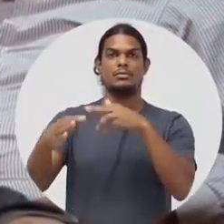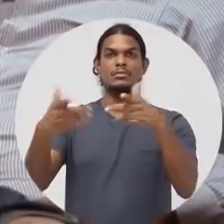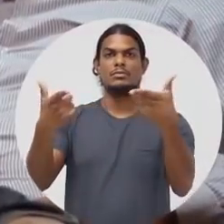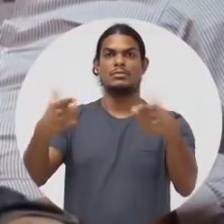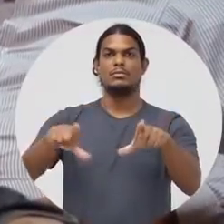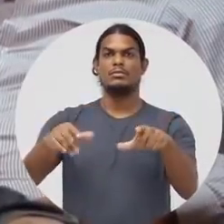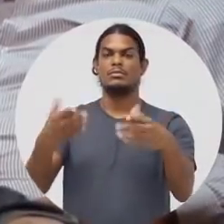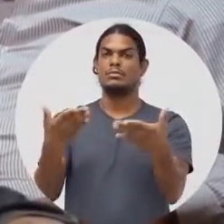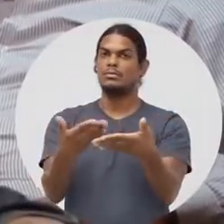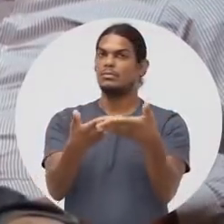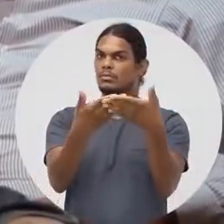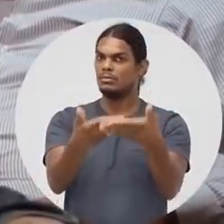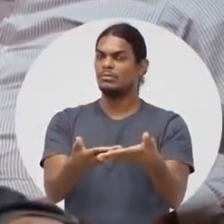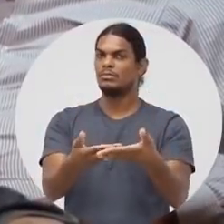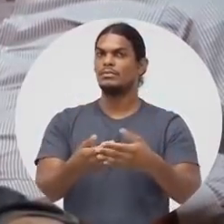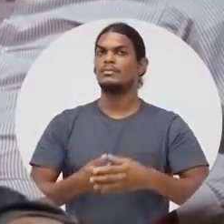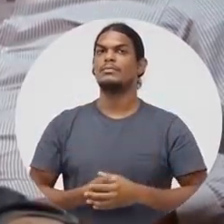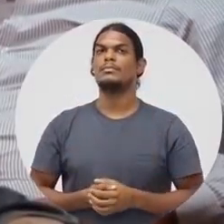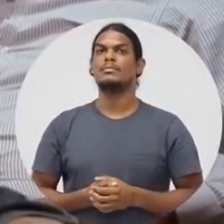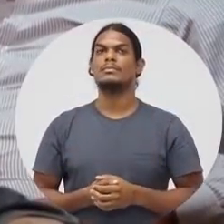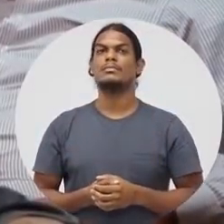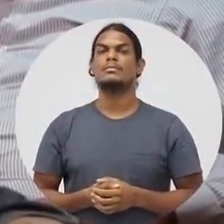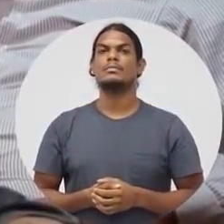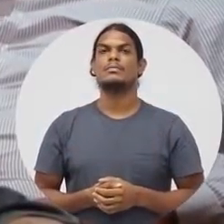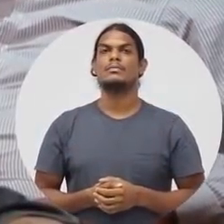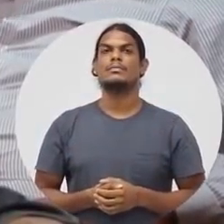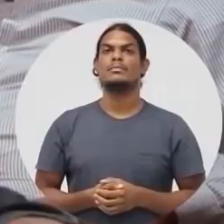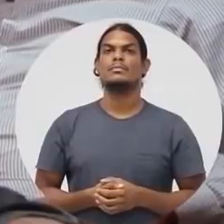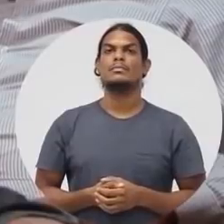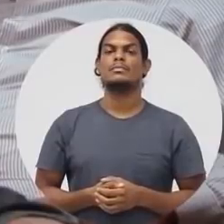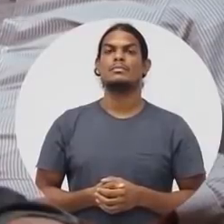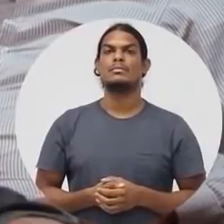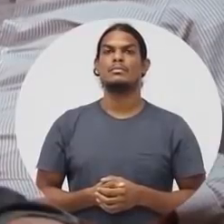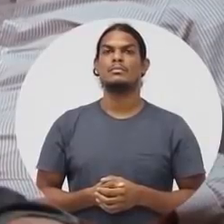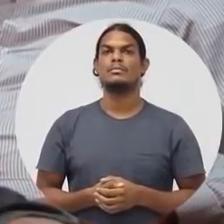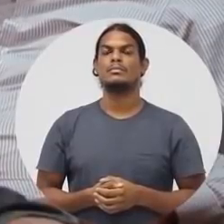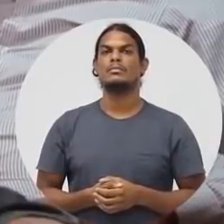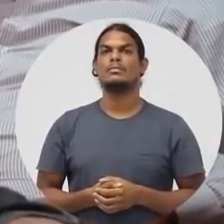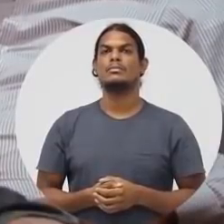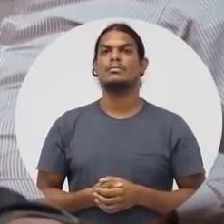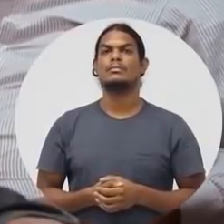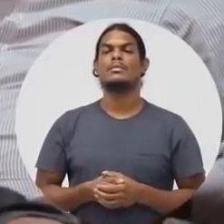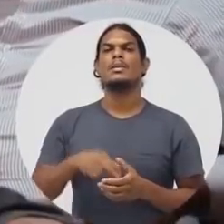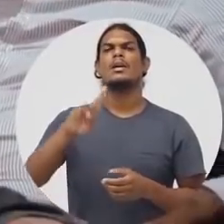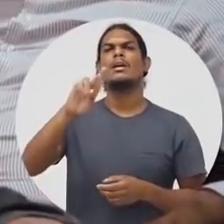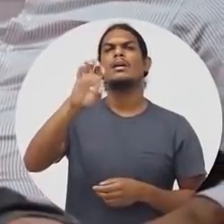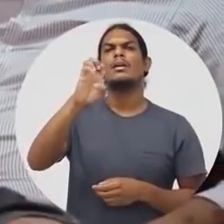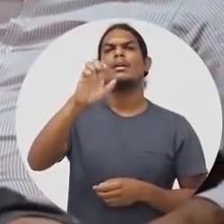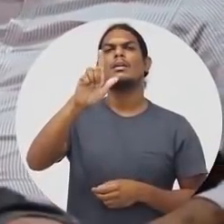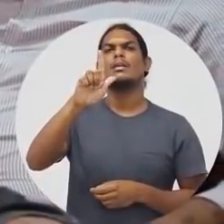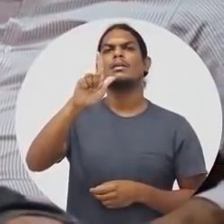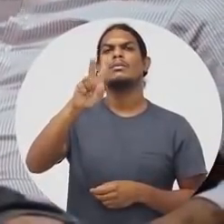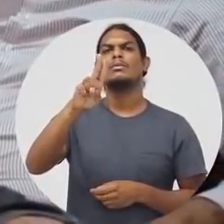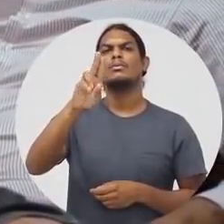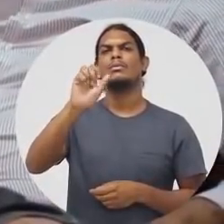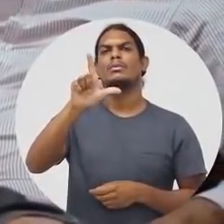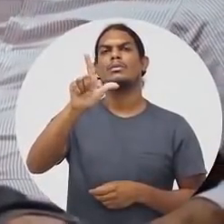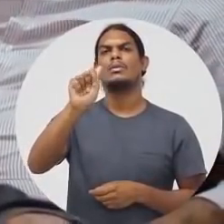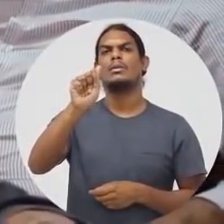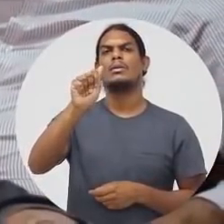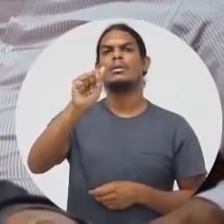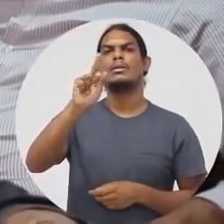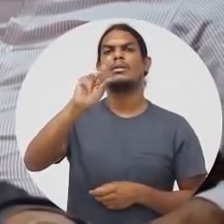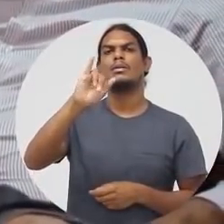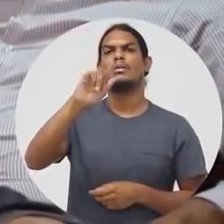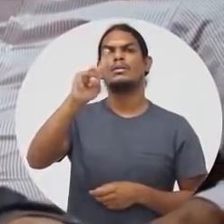Ok. A sexta, no caso, você já respondeu como são liquidadas, né? Isso. E a regularização do contrato de câmbio de